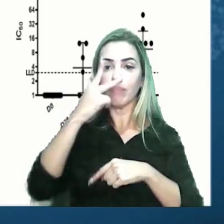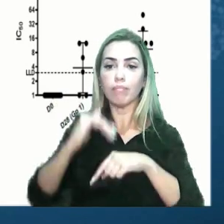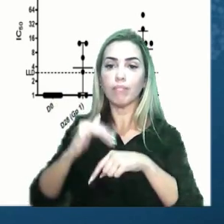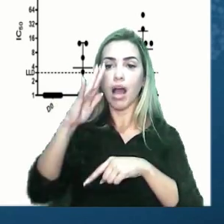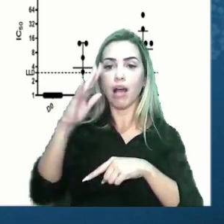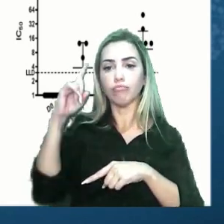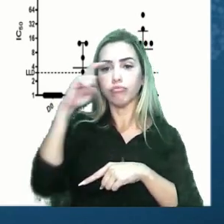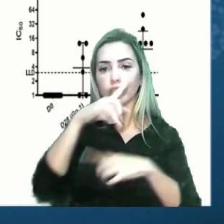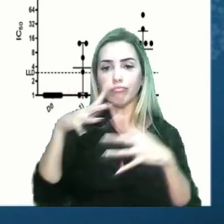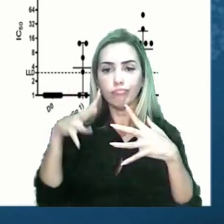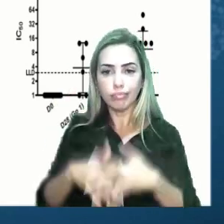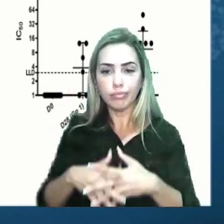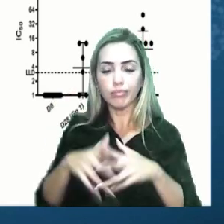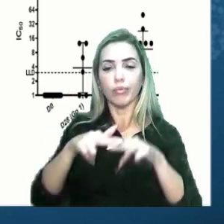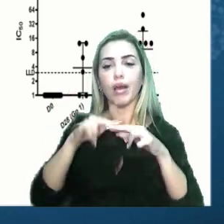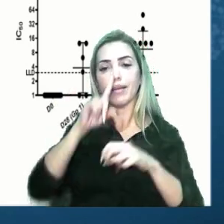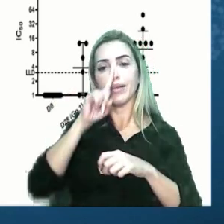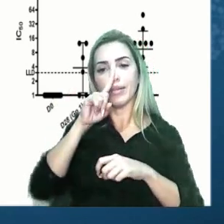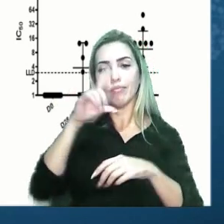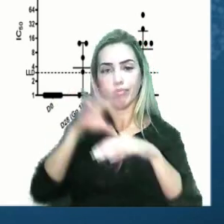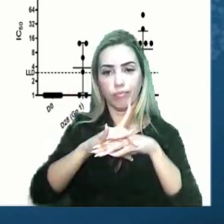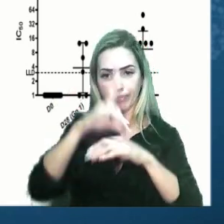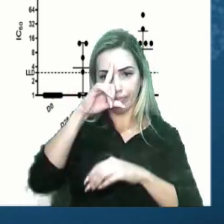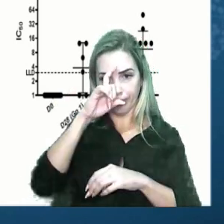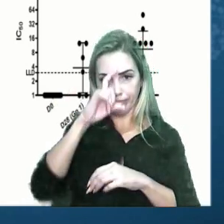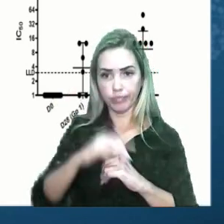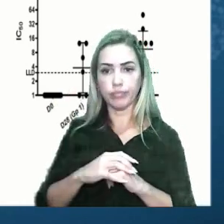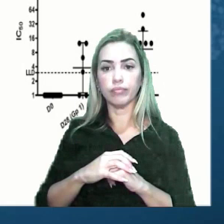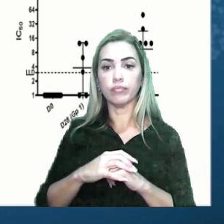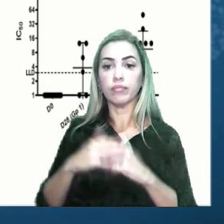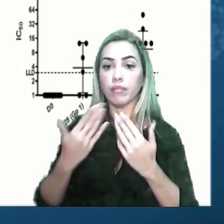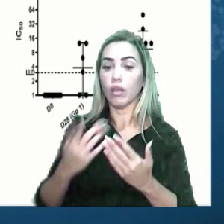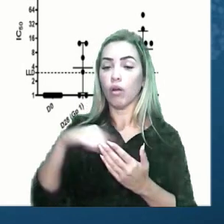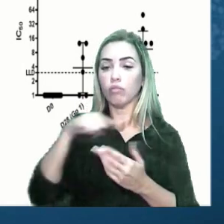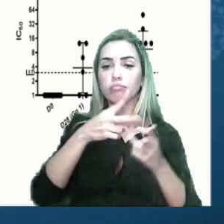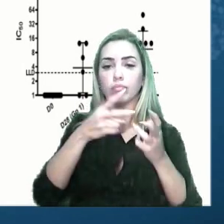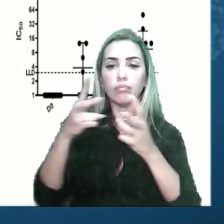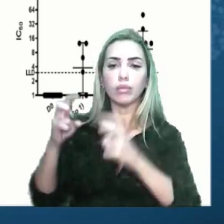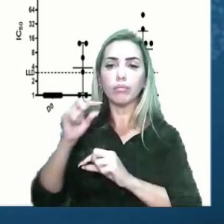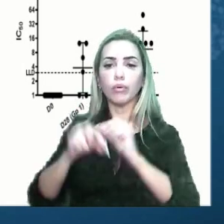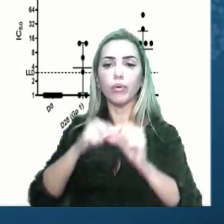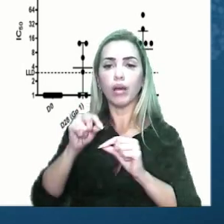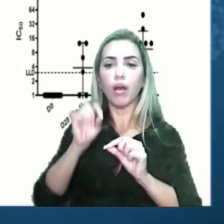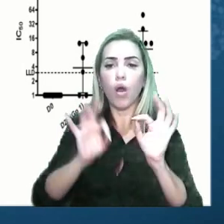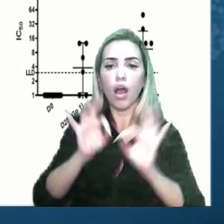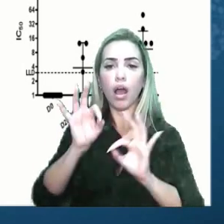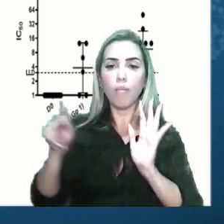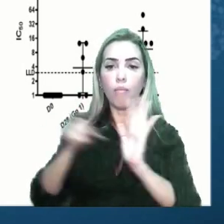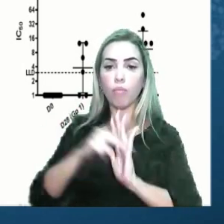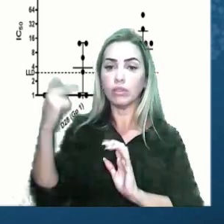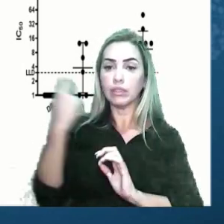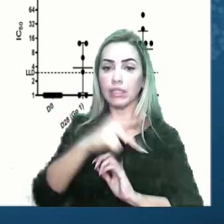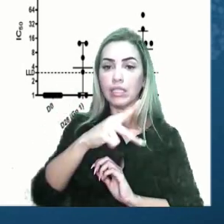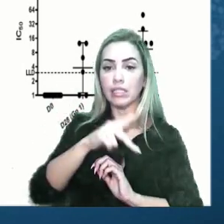mais comprometido, com risco de hospitalização. E a gente tem visto que o desenho do antígeno